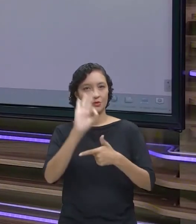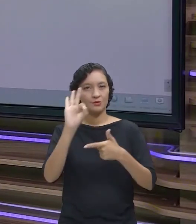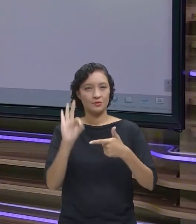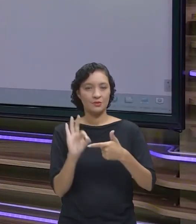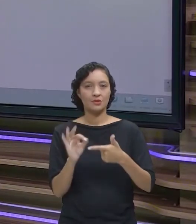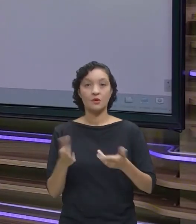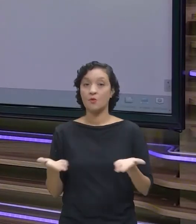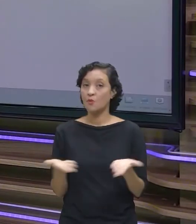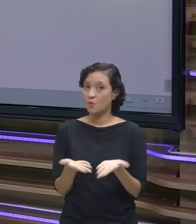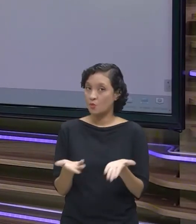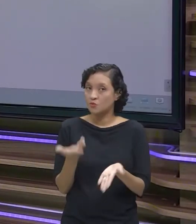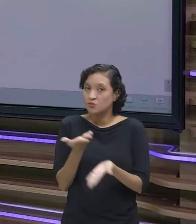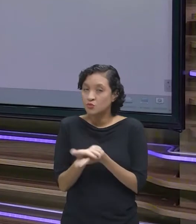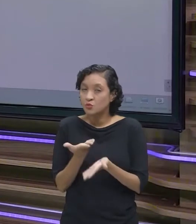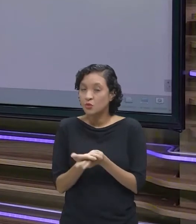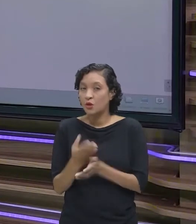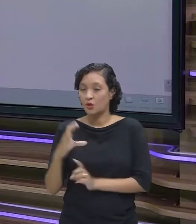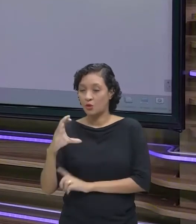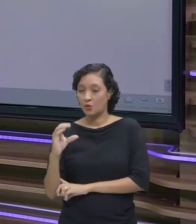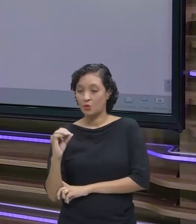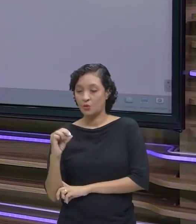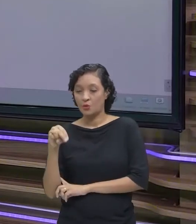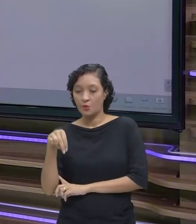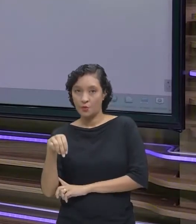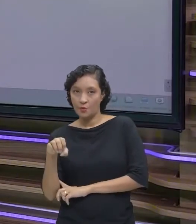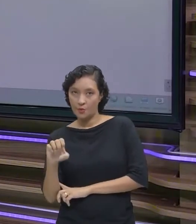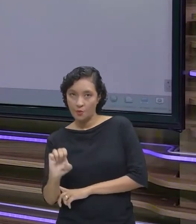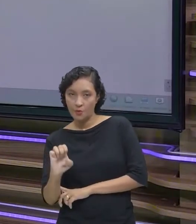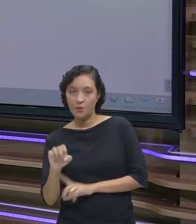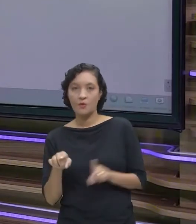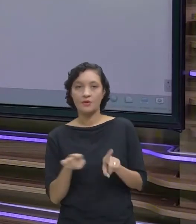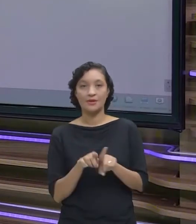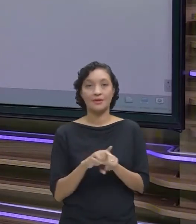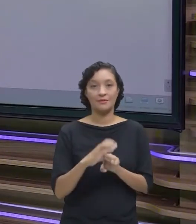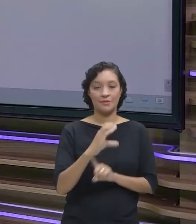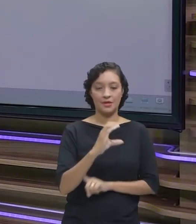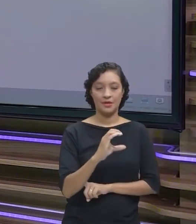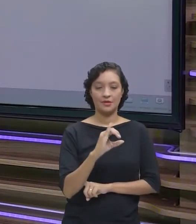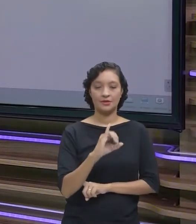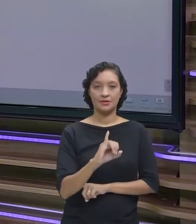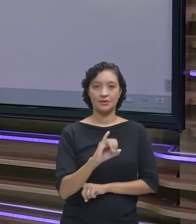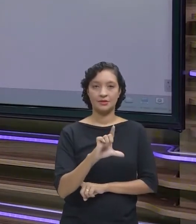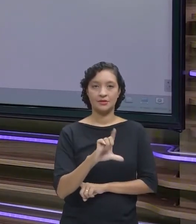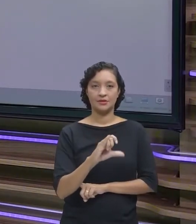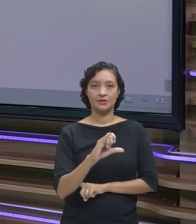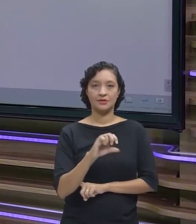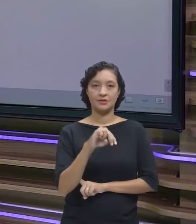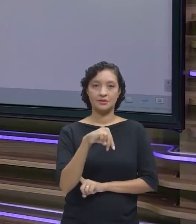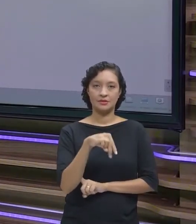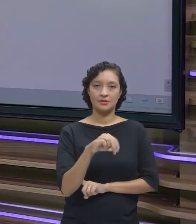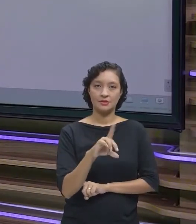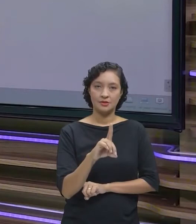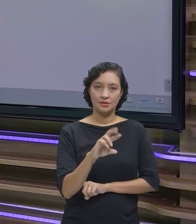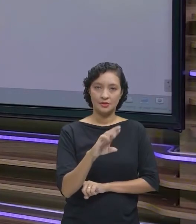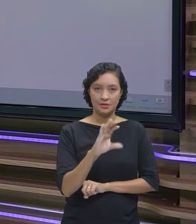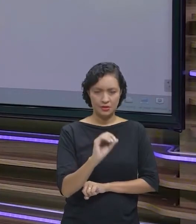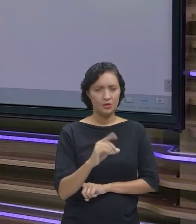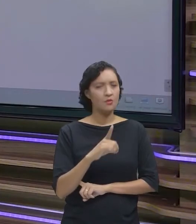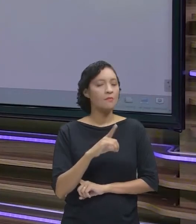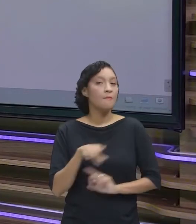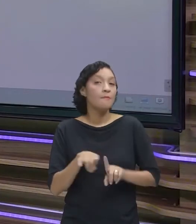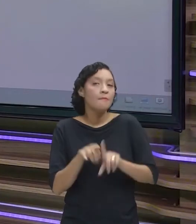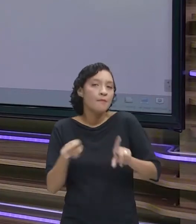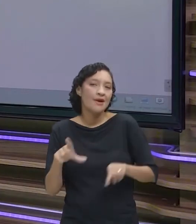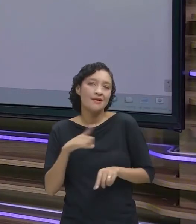estamos estudando o quê? Cone e o cilindro, né? Mas existem várias formas. Lembram-se que a gente já estudou o quê?